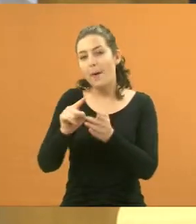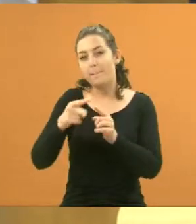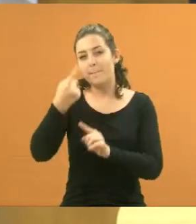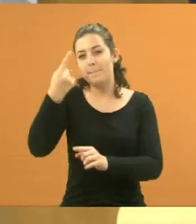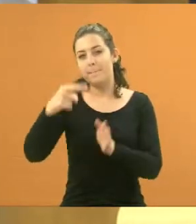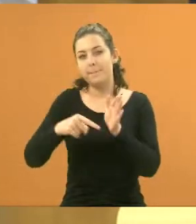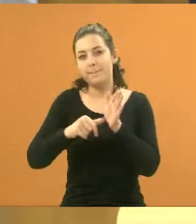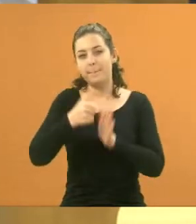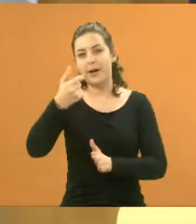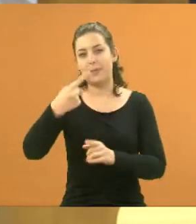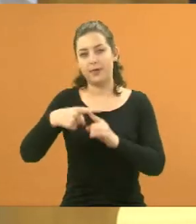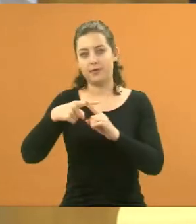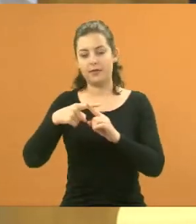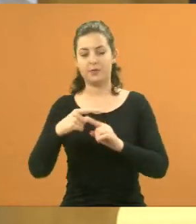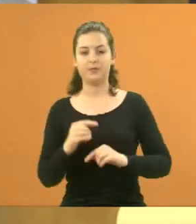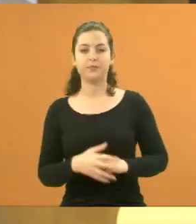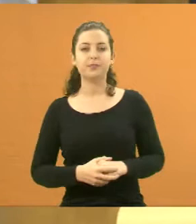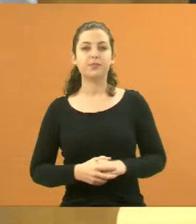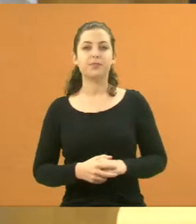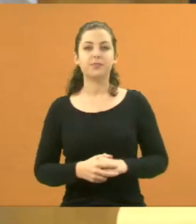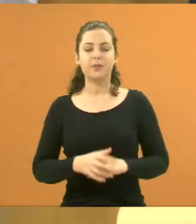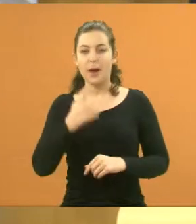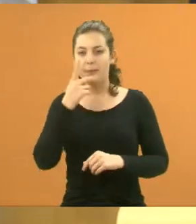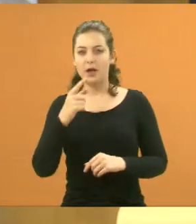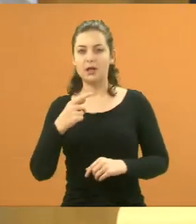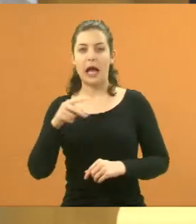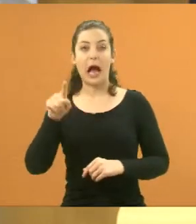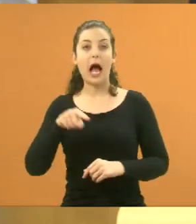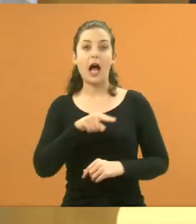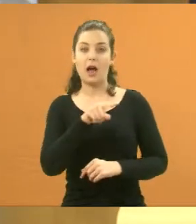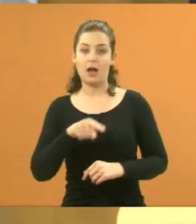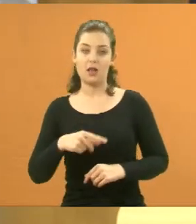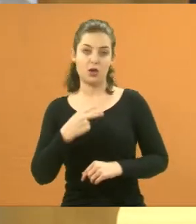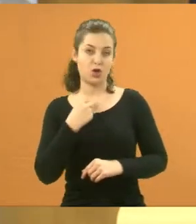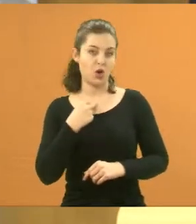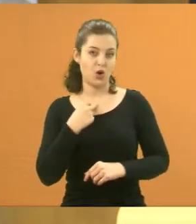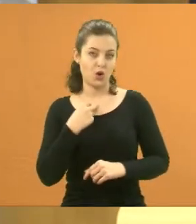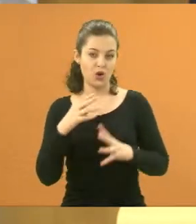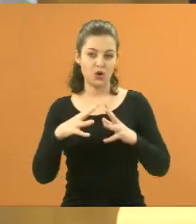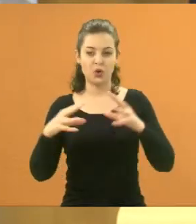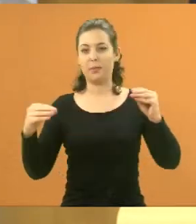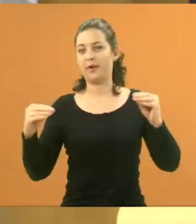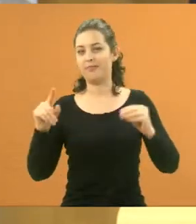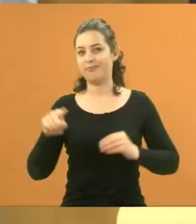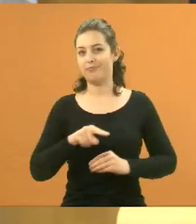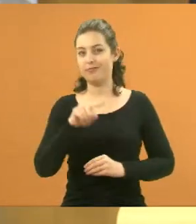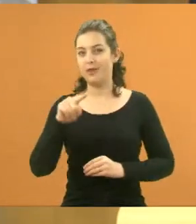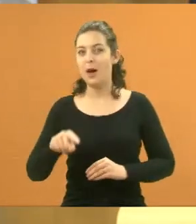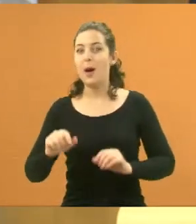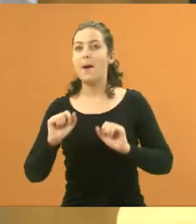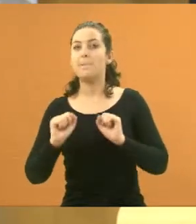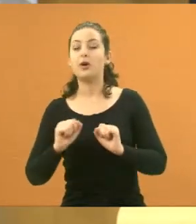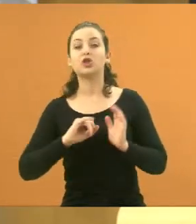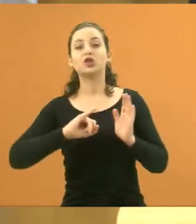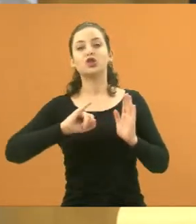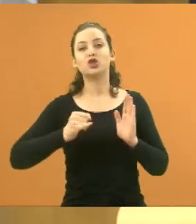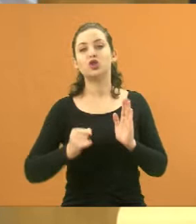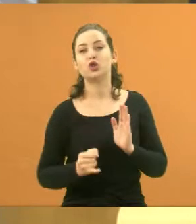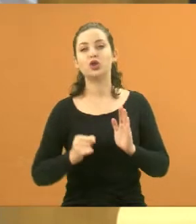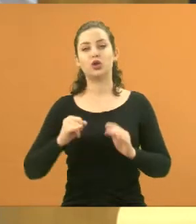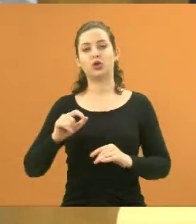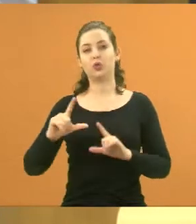dada, parece-me que não poderia ser anulada. Você não pode sumir com essa multa. Você pode sumir com os juros,